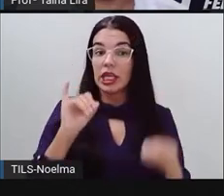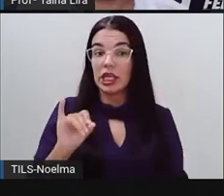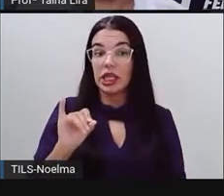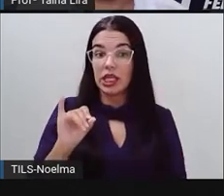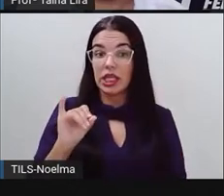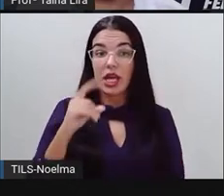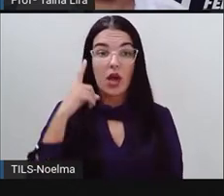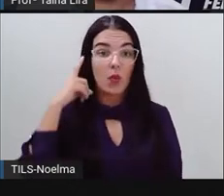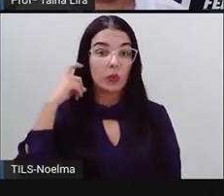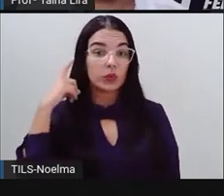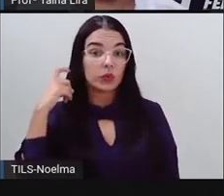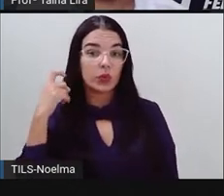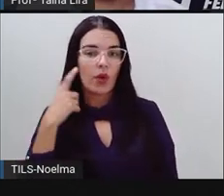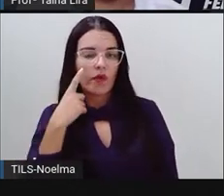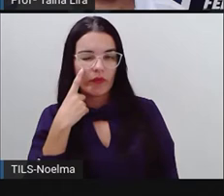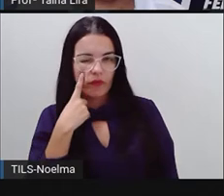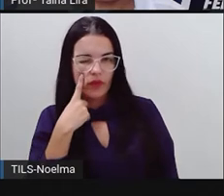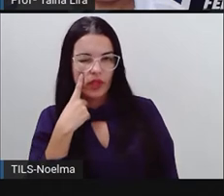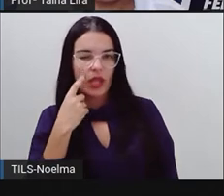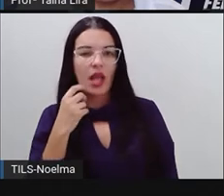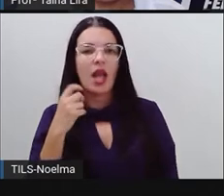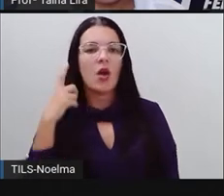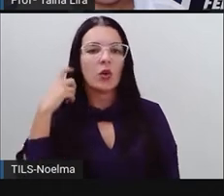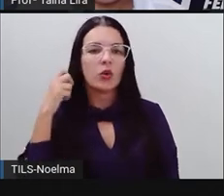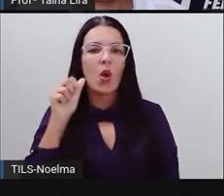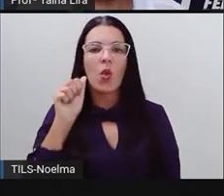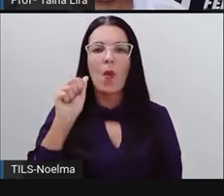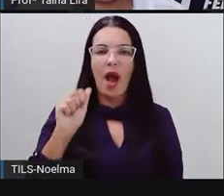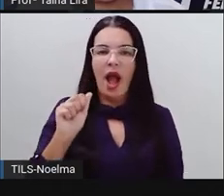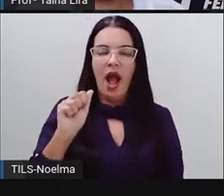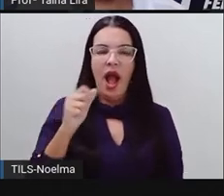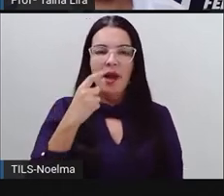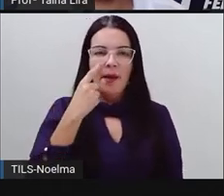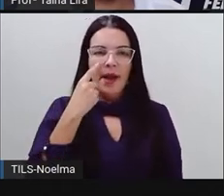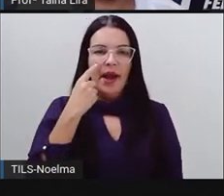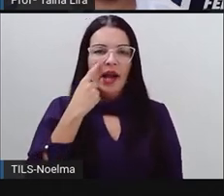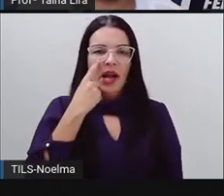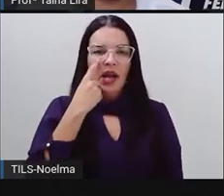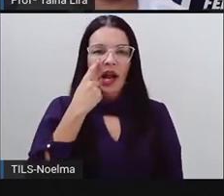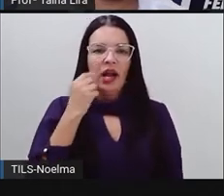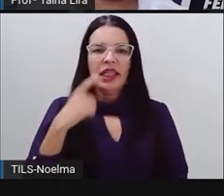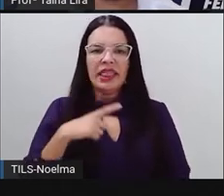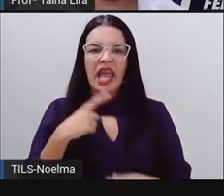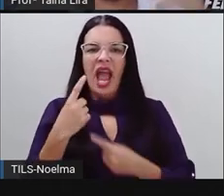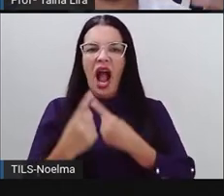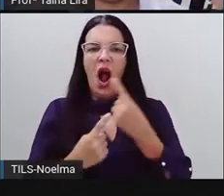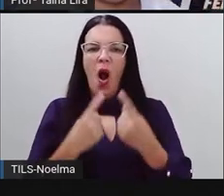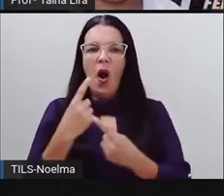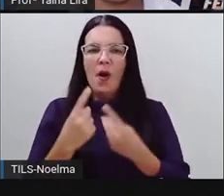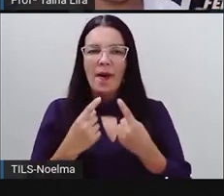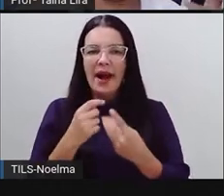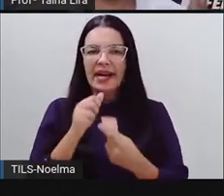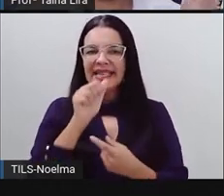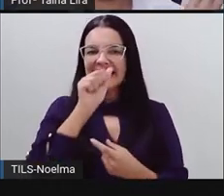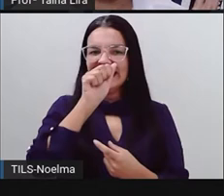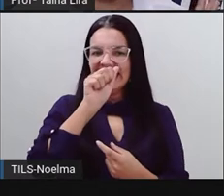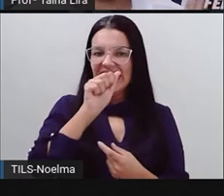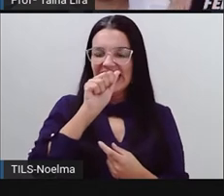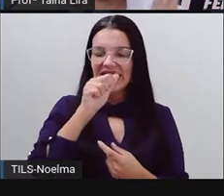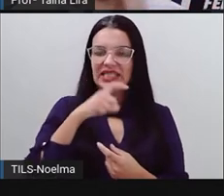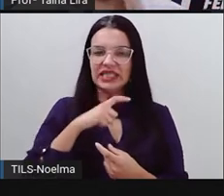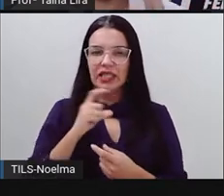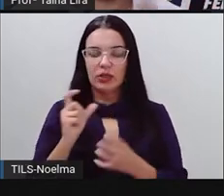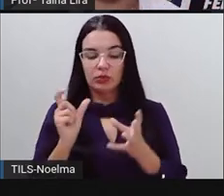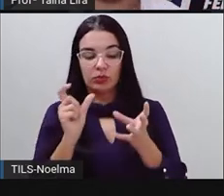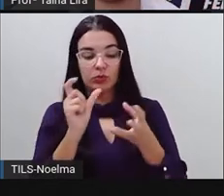vamos analisar primeiro aqui o som do a a pro trouxe a vogal a em